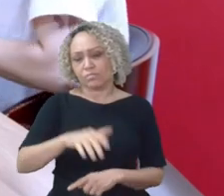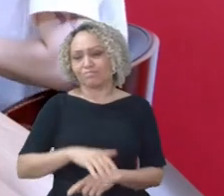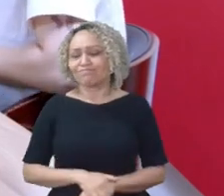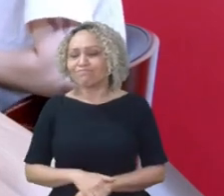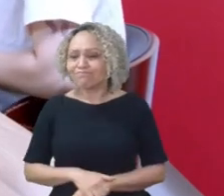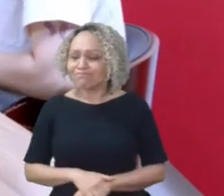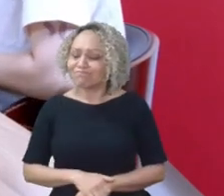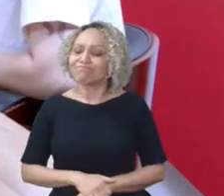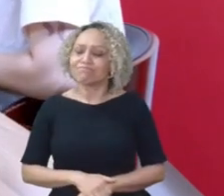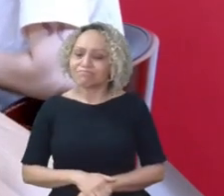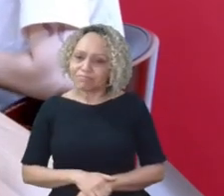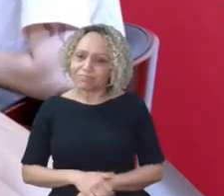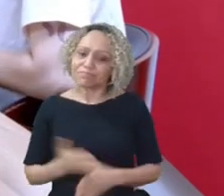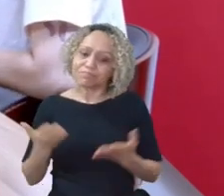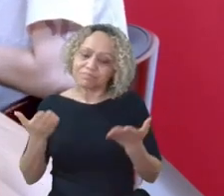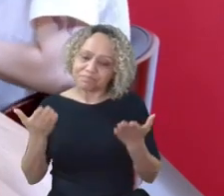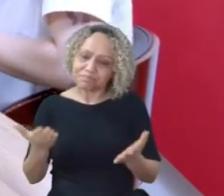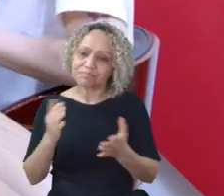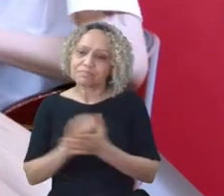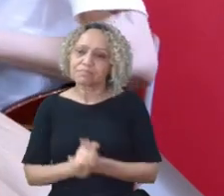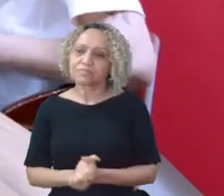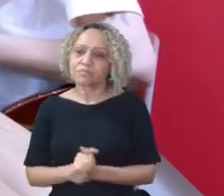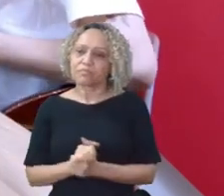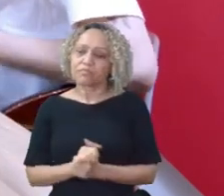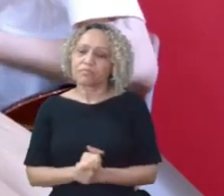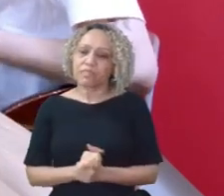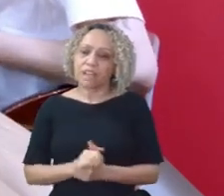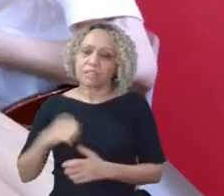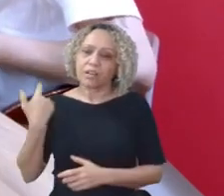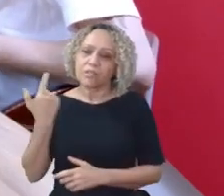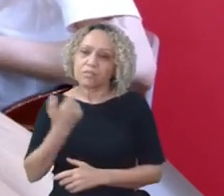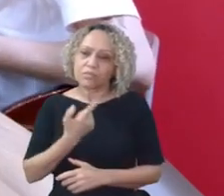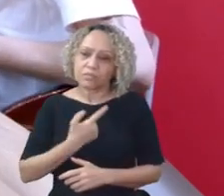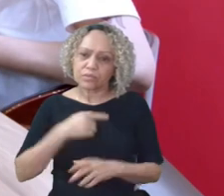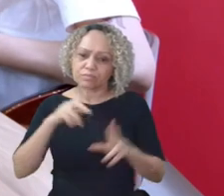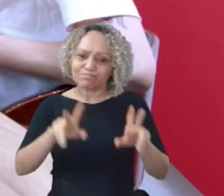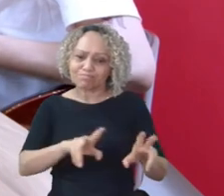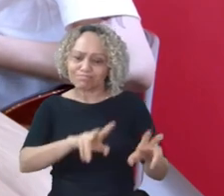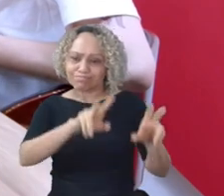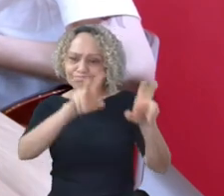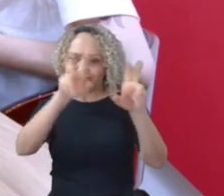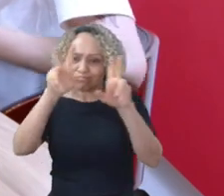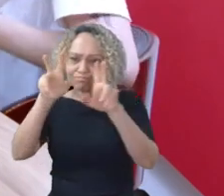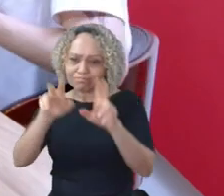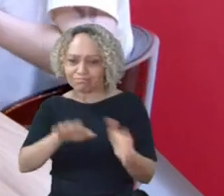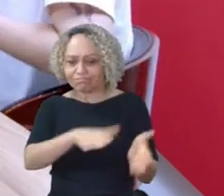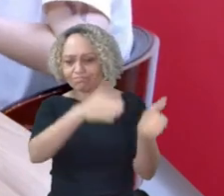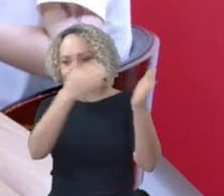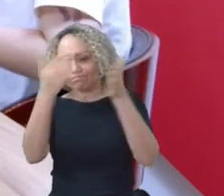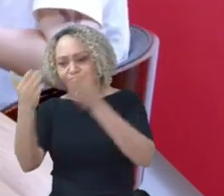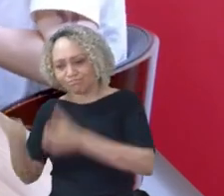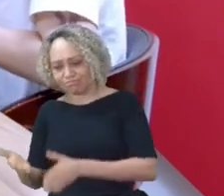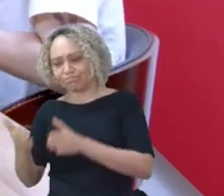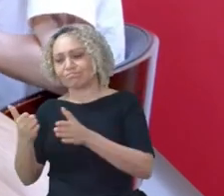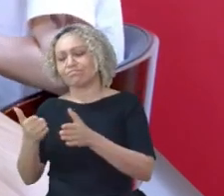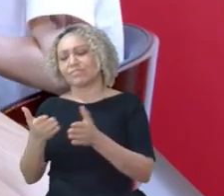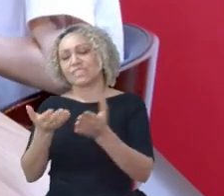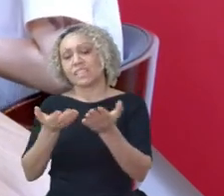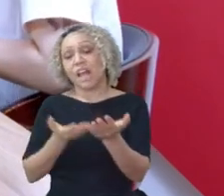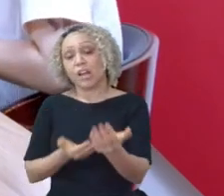E, Christian, agora vamos nos direcionar para um outro caminho, mas seguindo na juventude